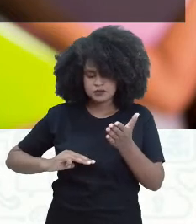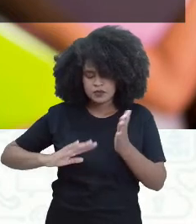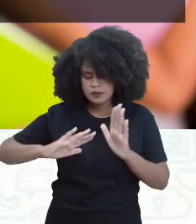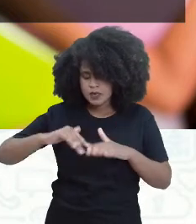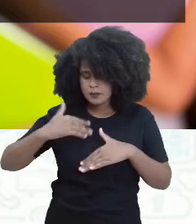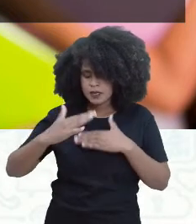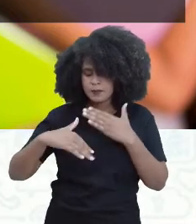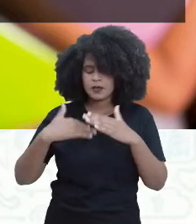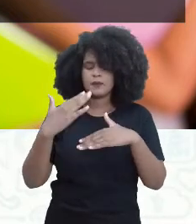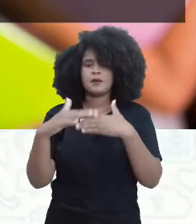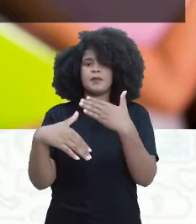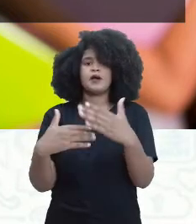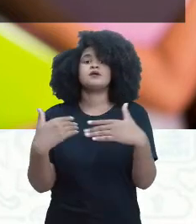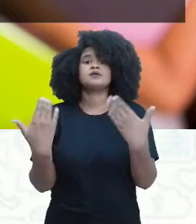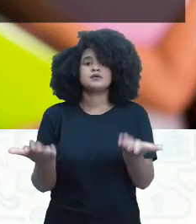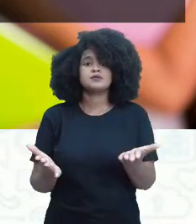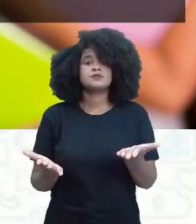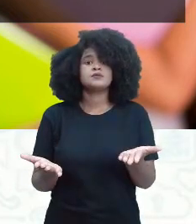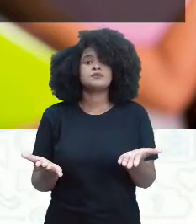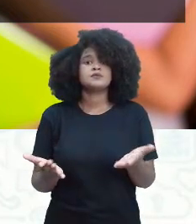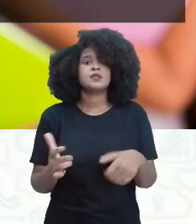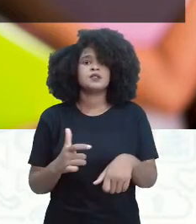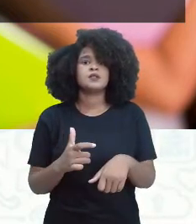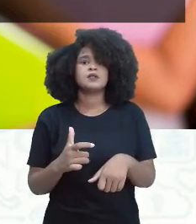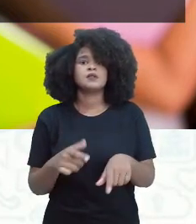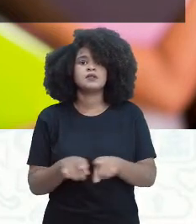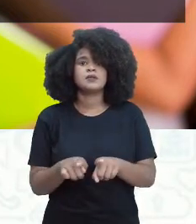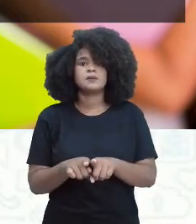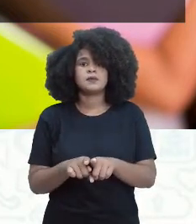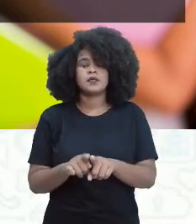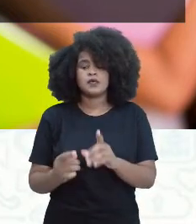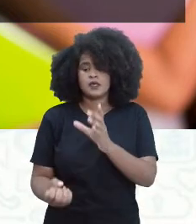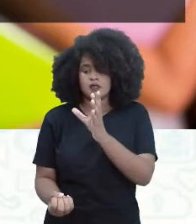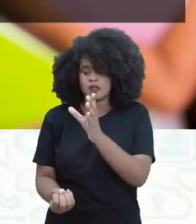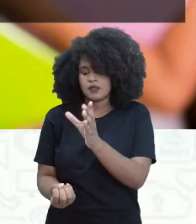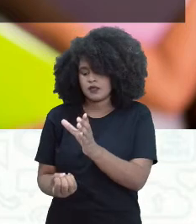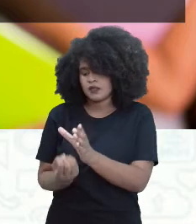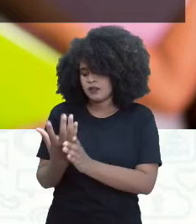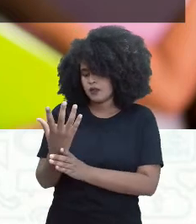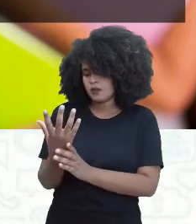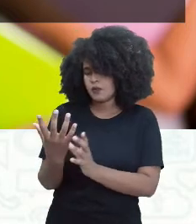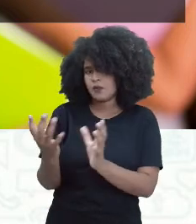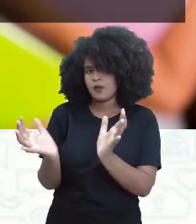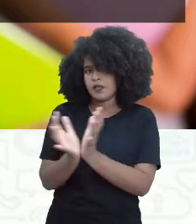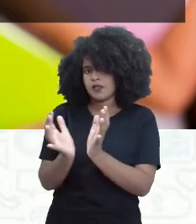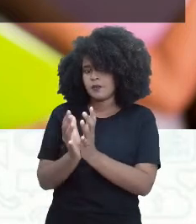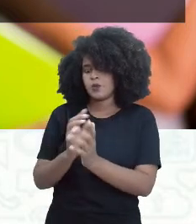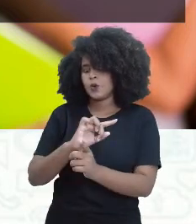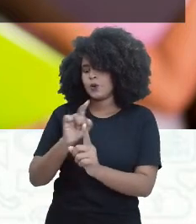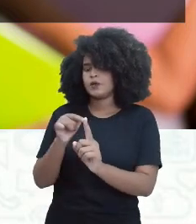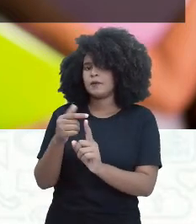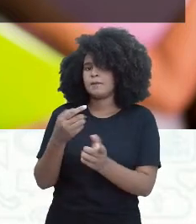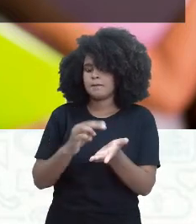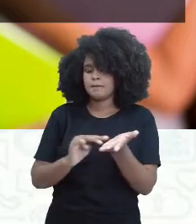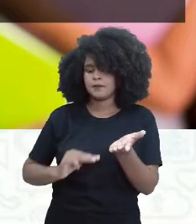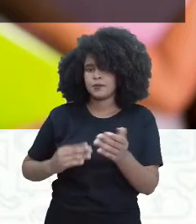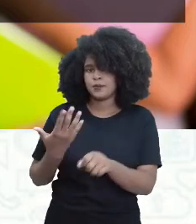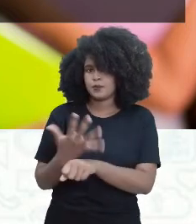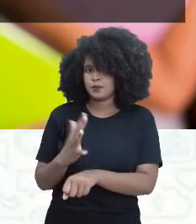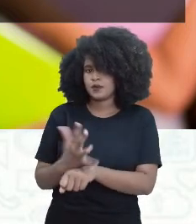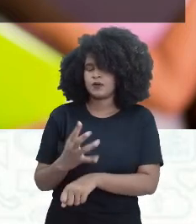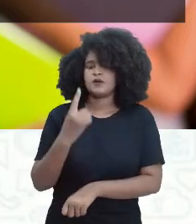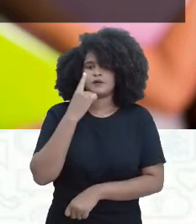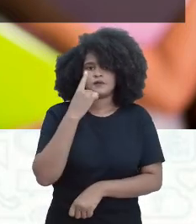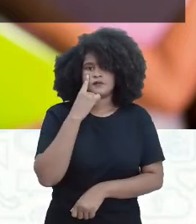quando ele formou uma equipe para aplicá-lo. Então veja que interessante aqui, ó, gente. Ó. Primeira